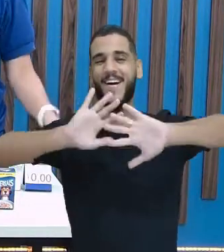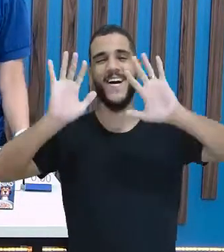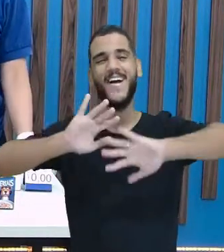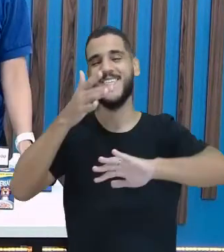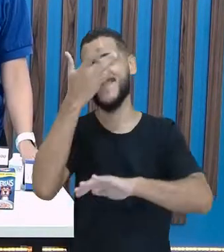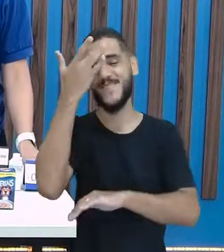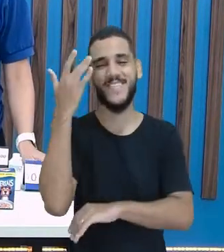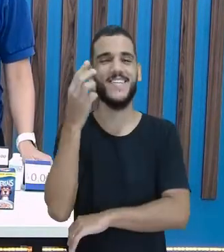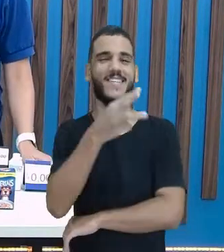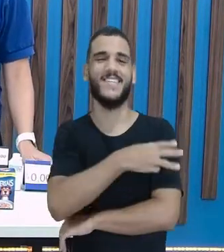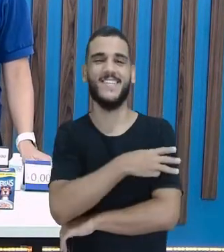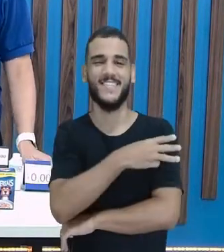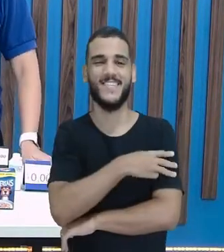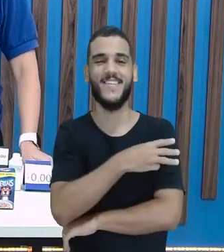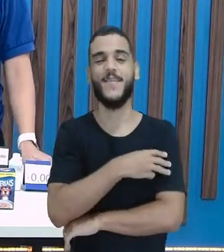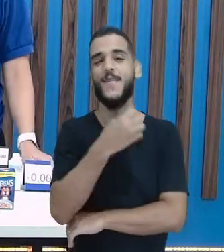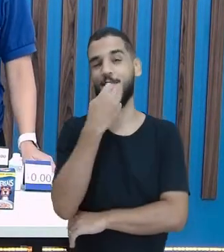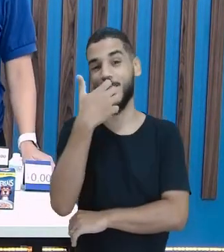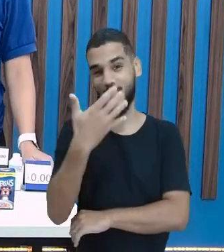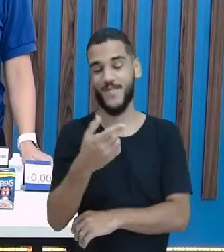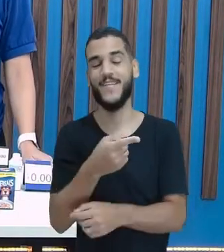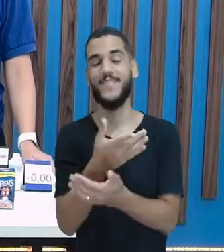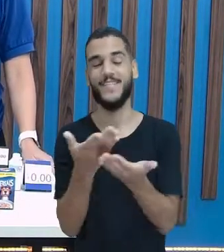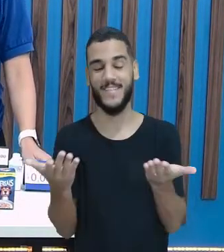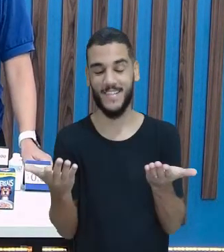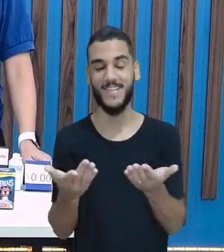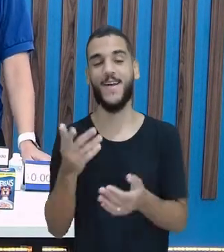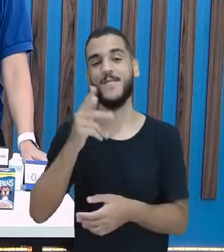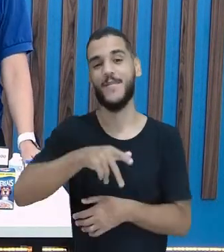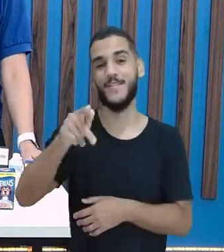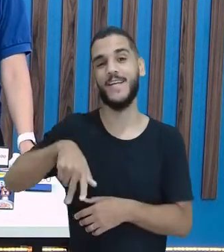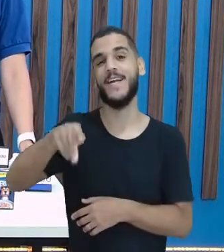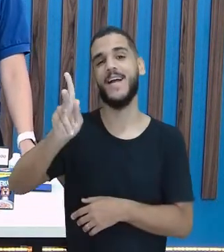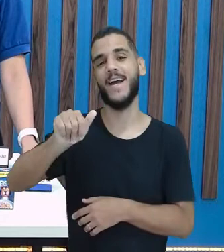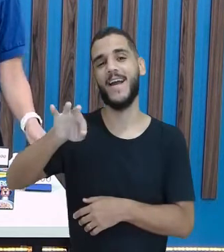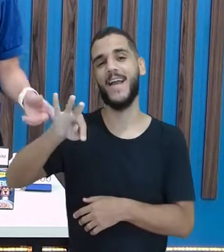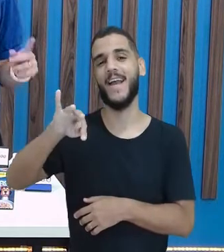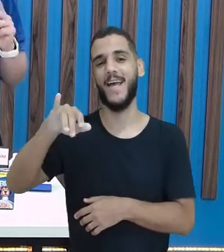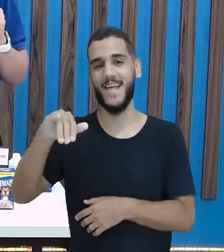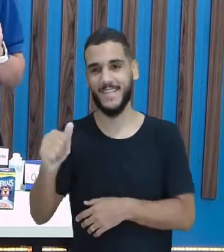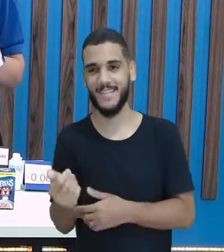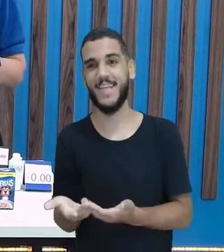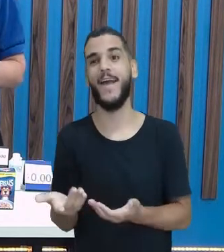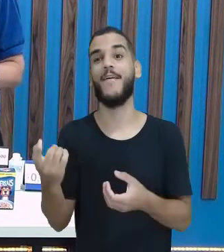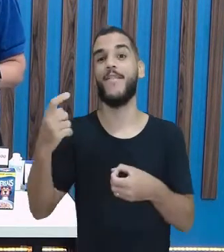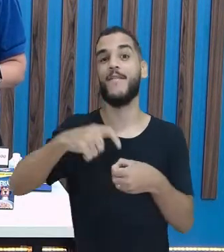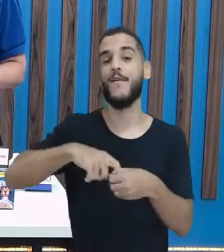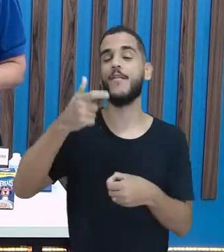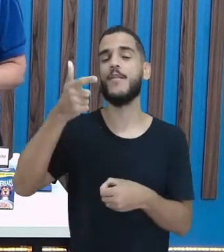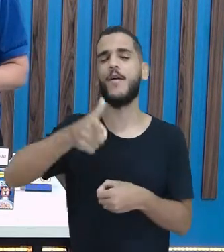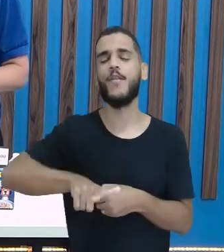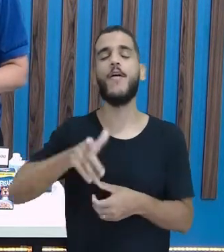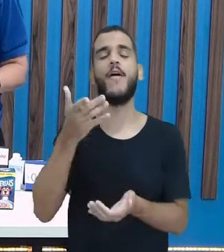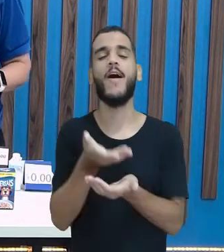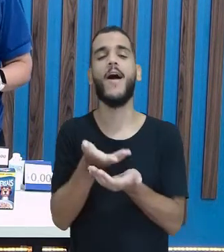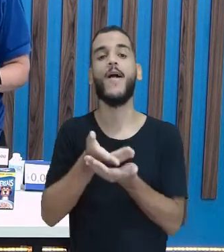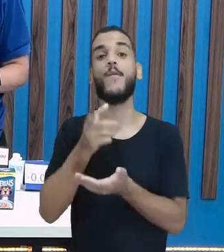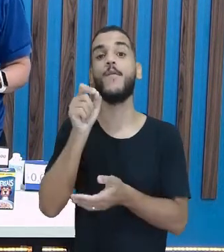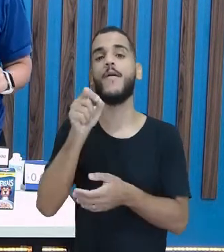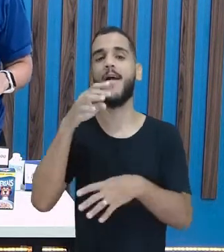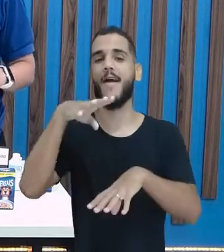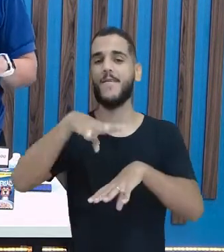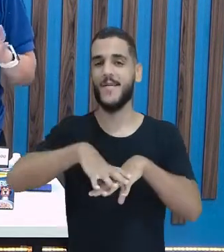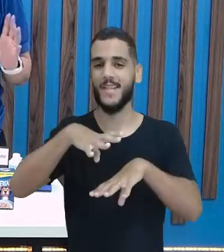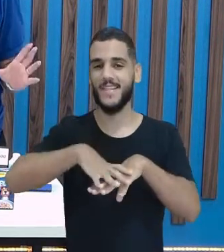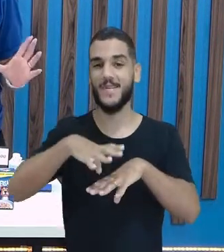turminha do terceiro ano, tudo bem com vocês? Professora Kátia Xavier de volta para mais uma aula de